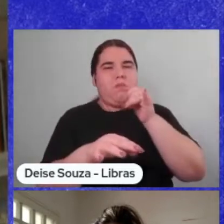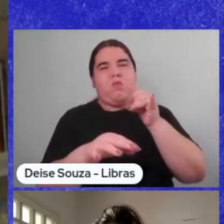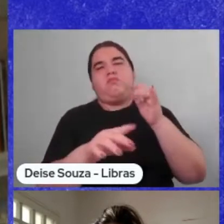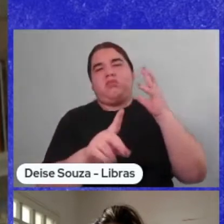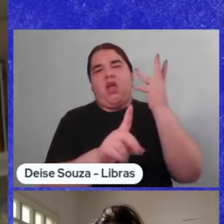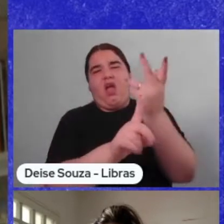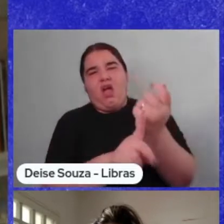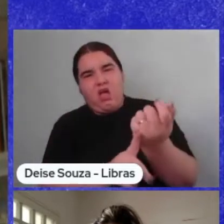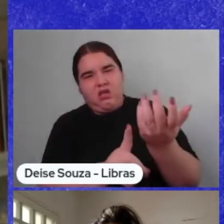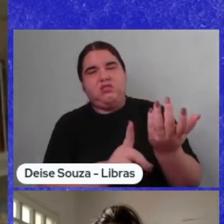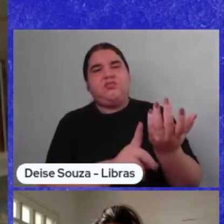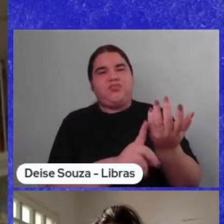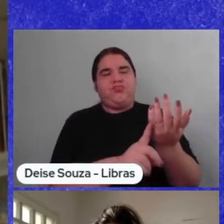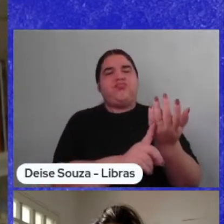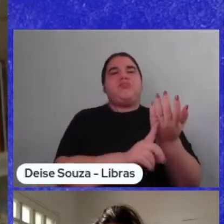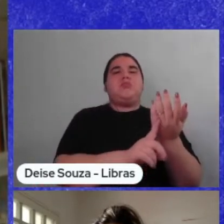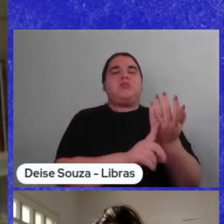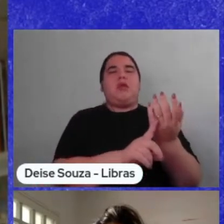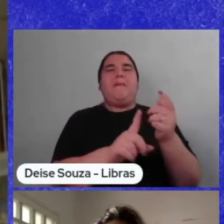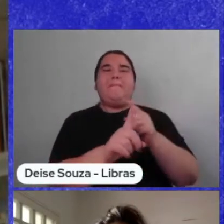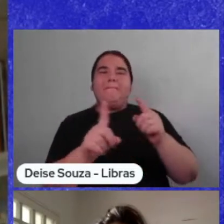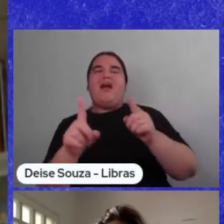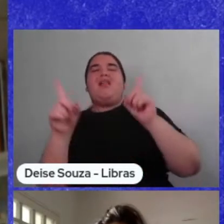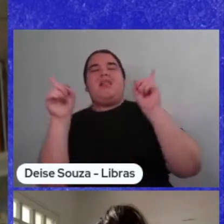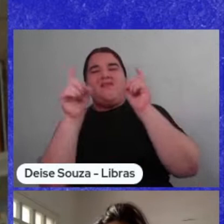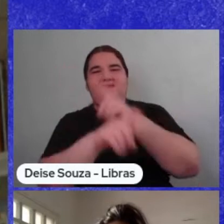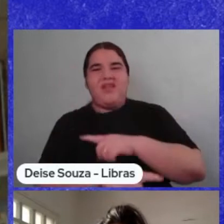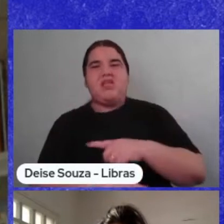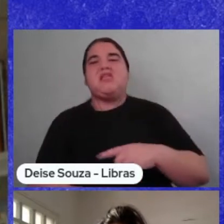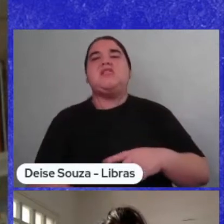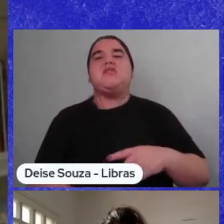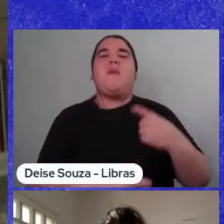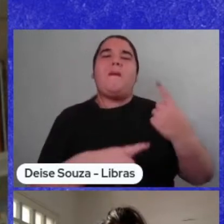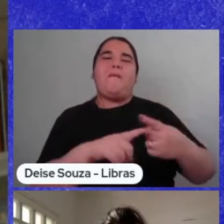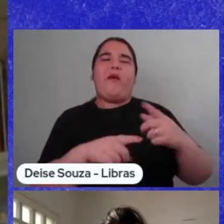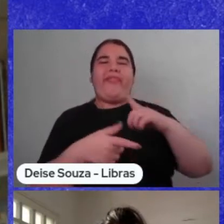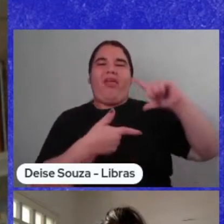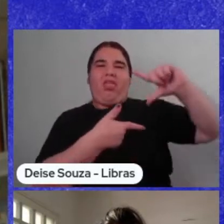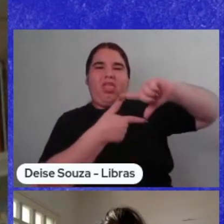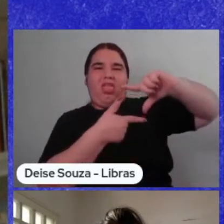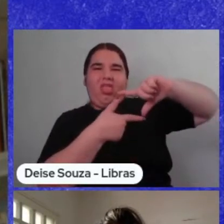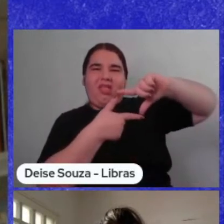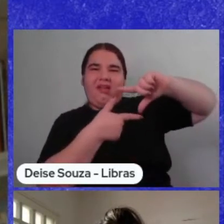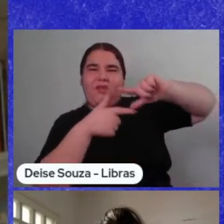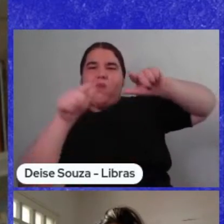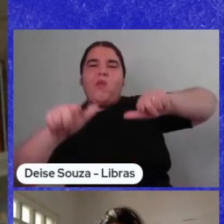é muito complicado quando você generaliza algo, alguém, algum lugar só com aquilo, sem